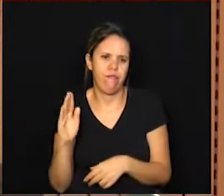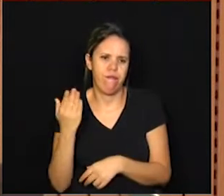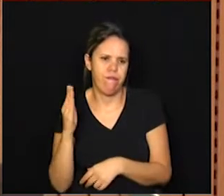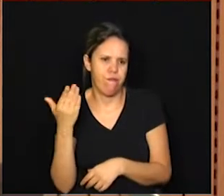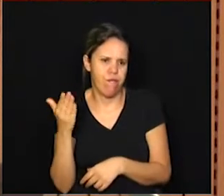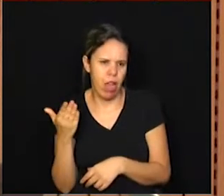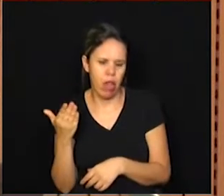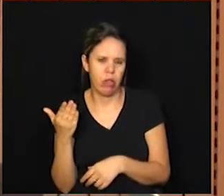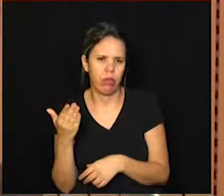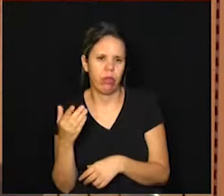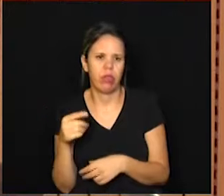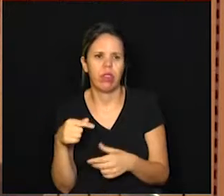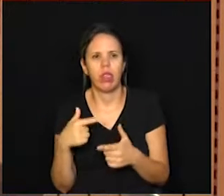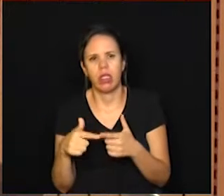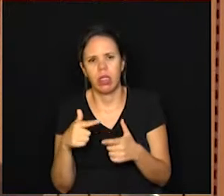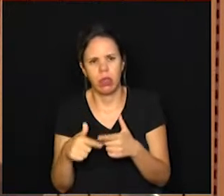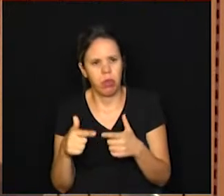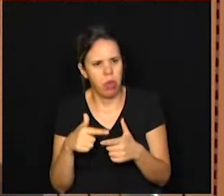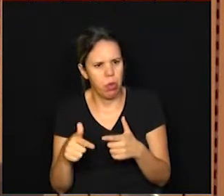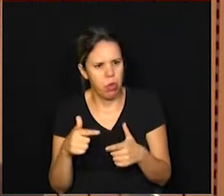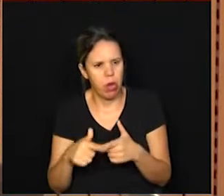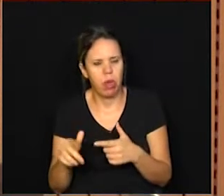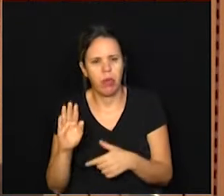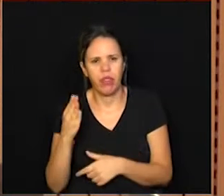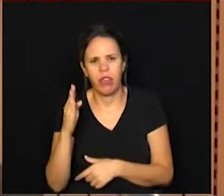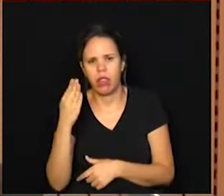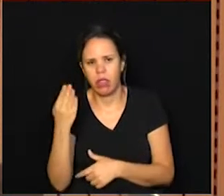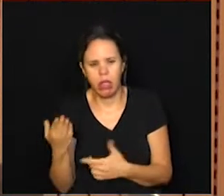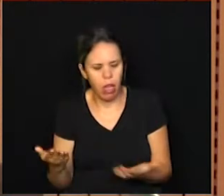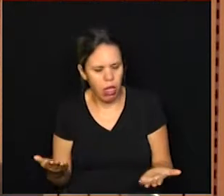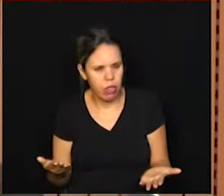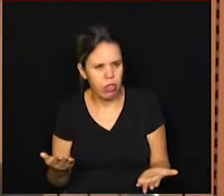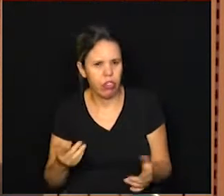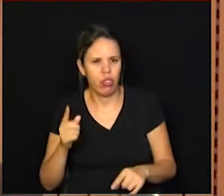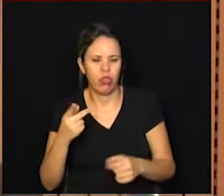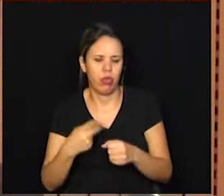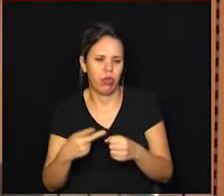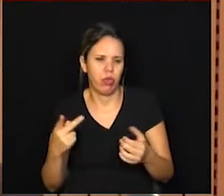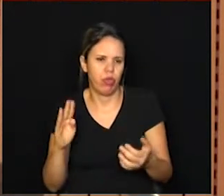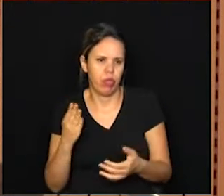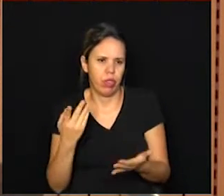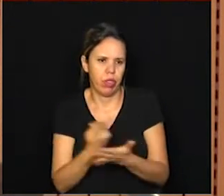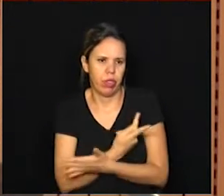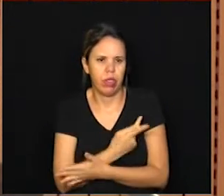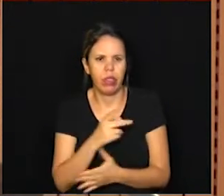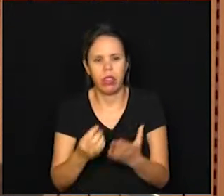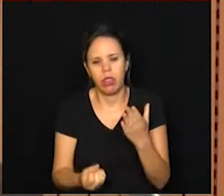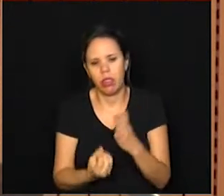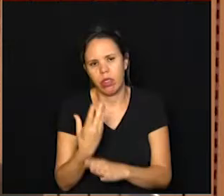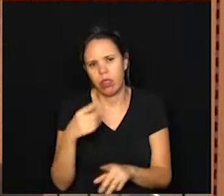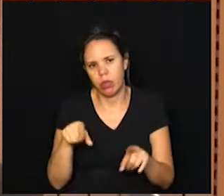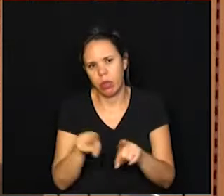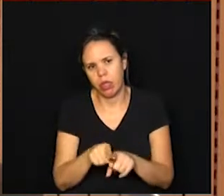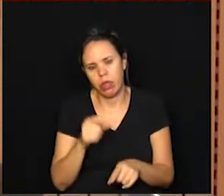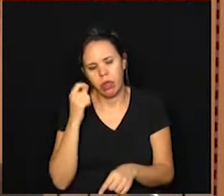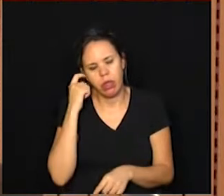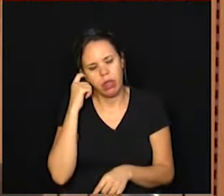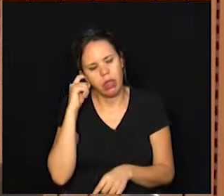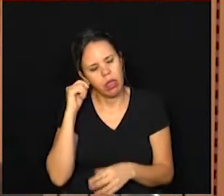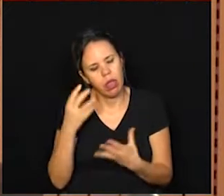pirataria gerou e está gerando a impunidade da fake news. Por que eu digo